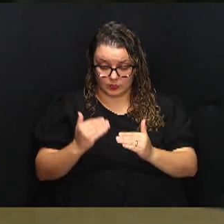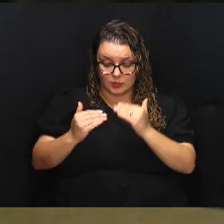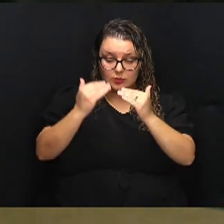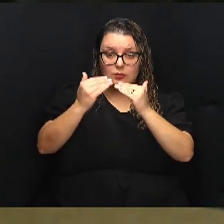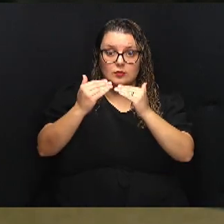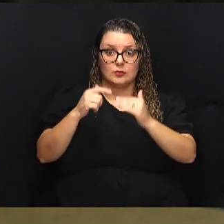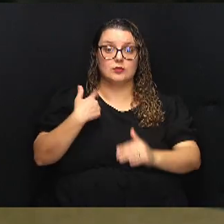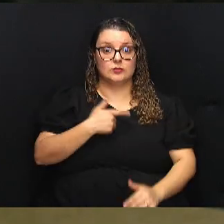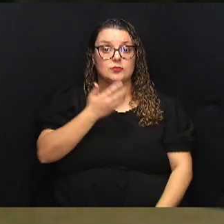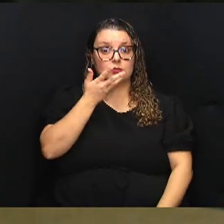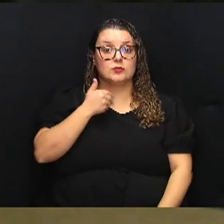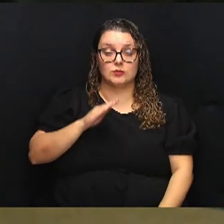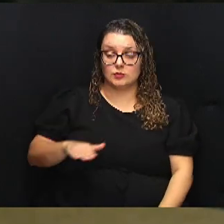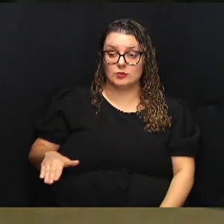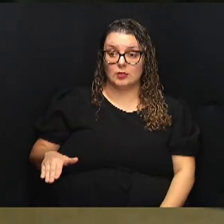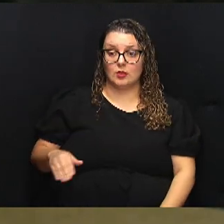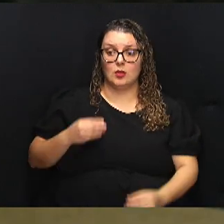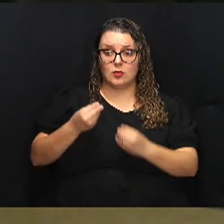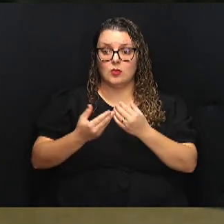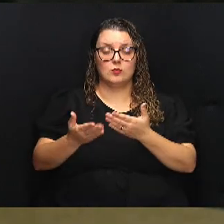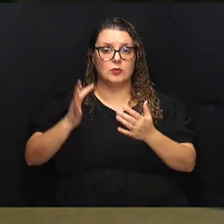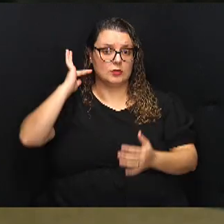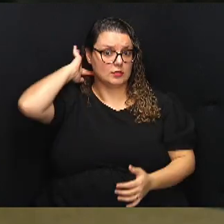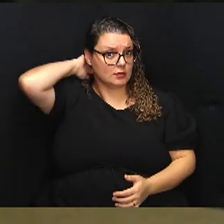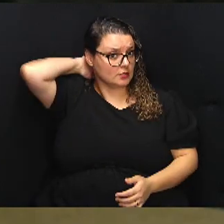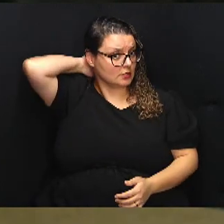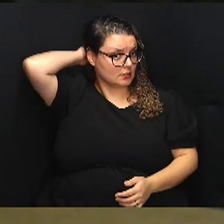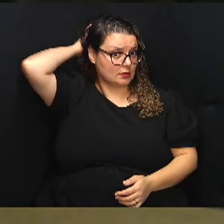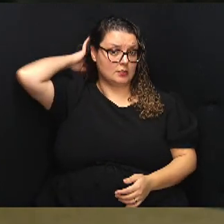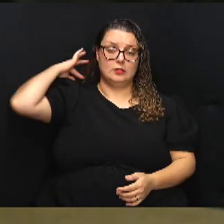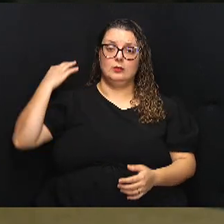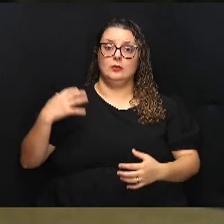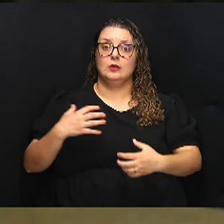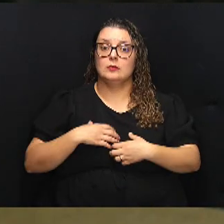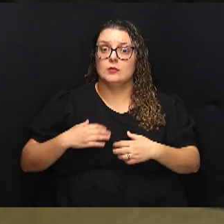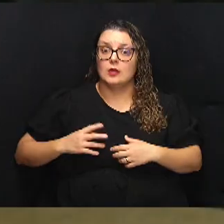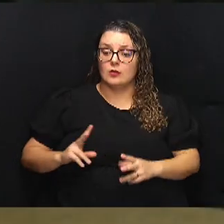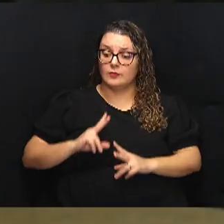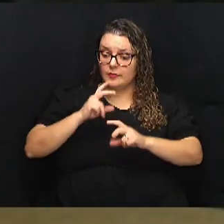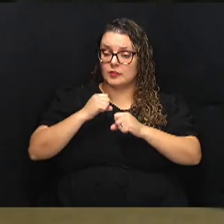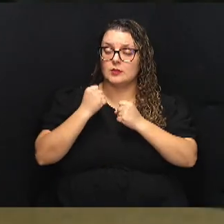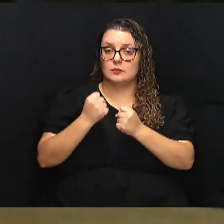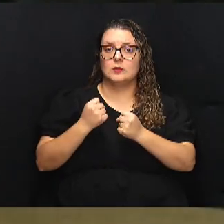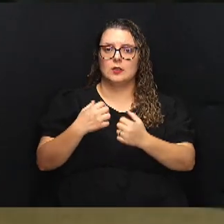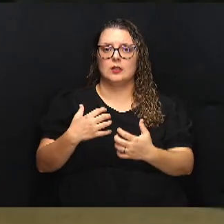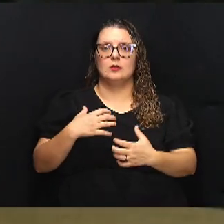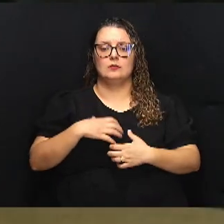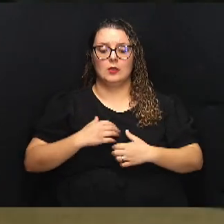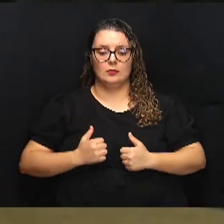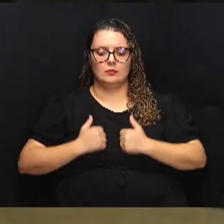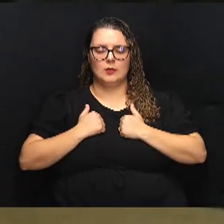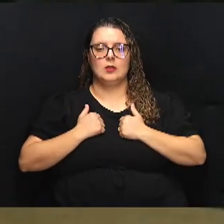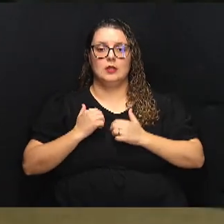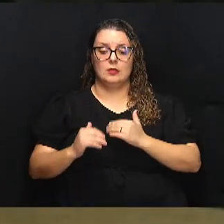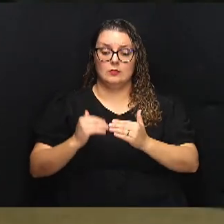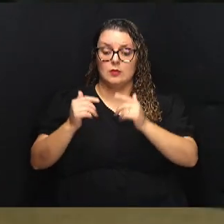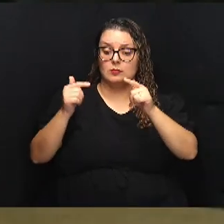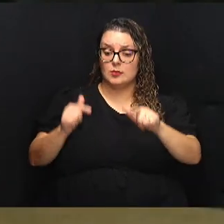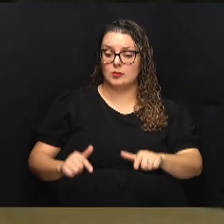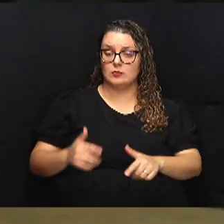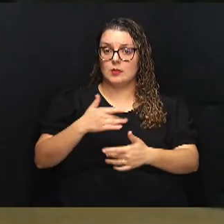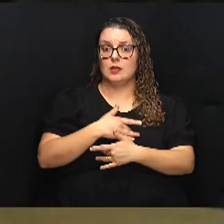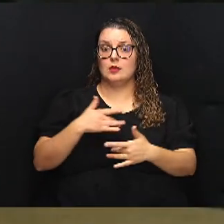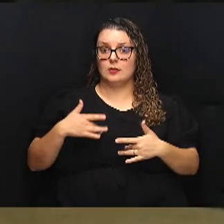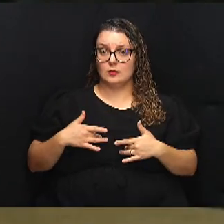dos nossos pequenos. Como lidar com emoções, fortalecer a autoestima e criar ambientes mais saudáveis